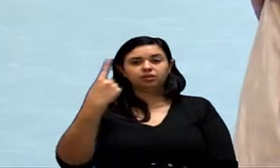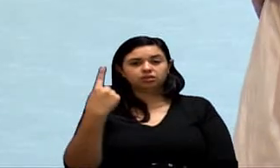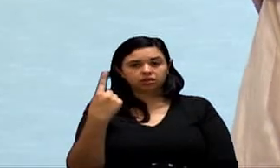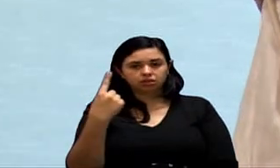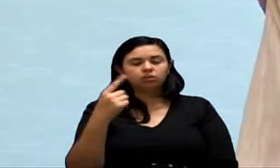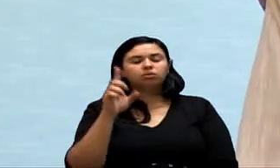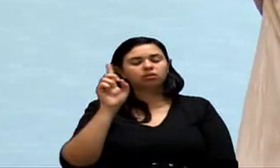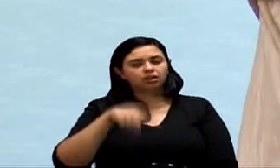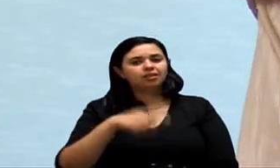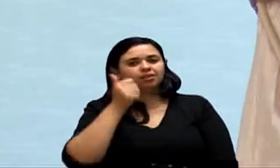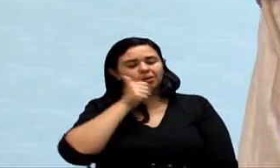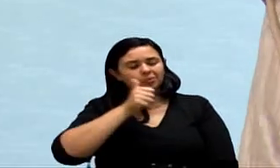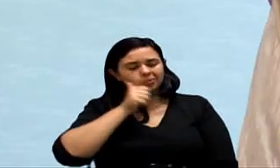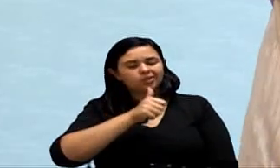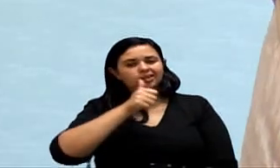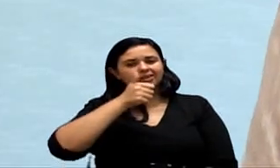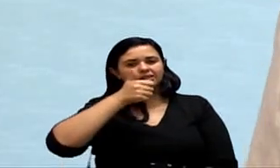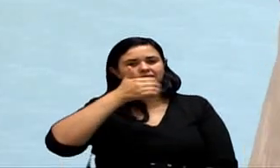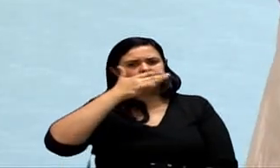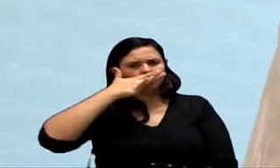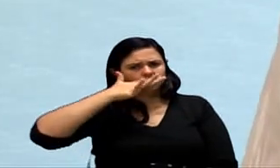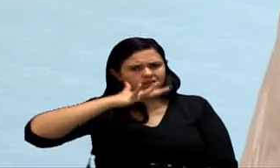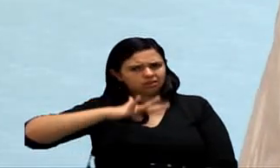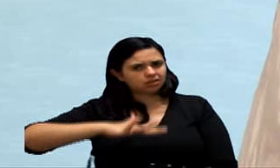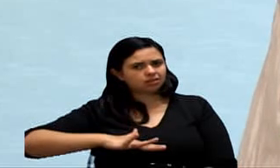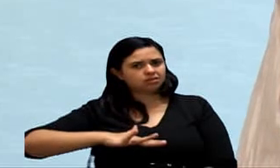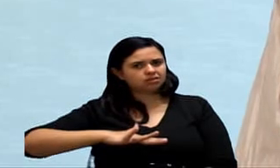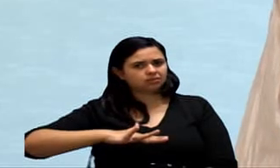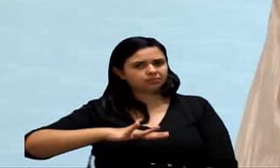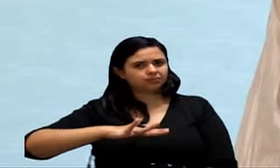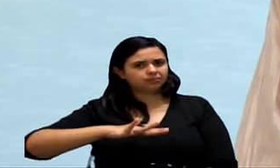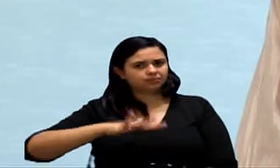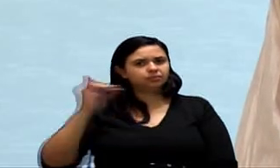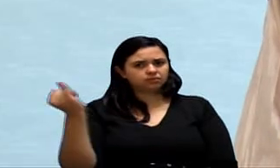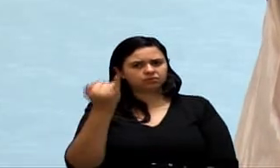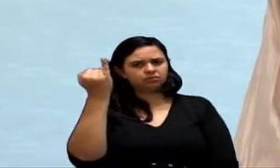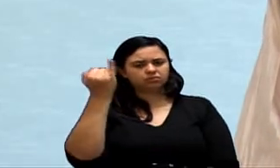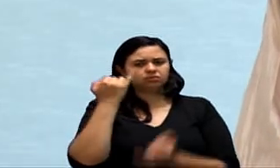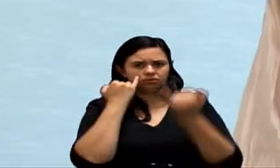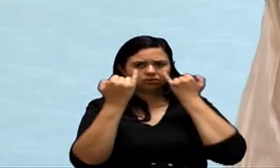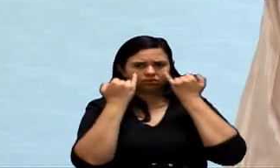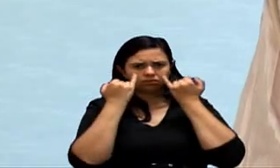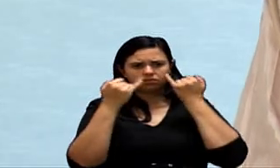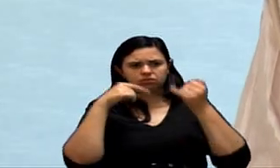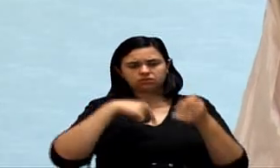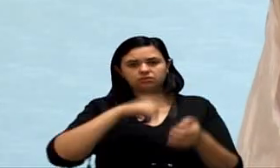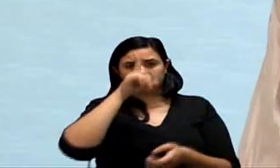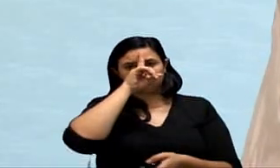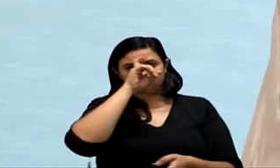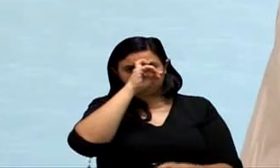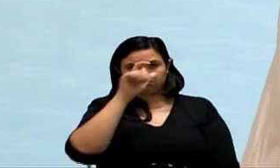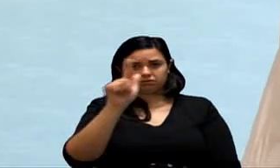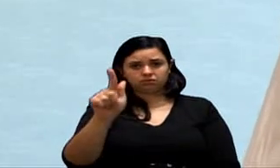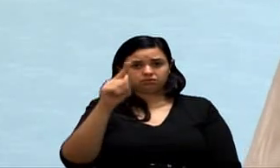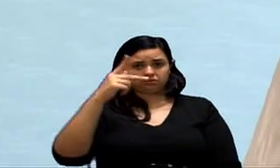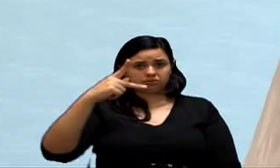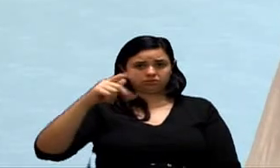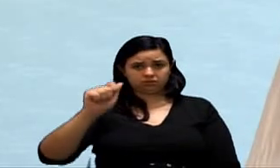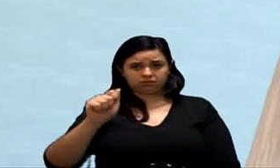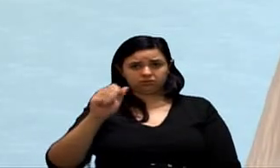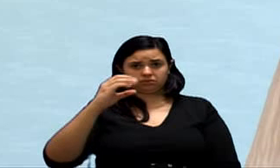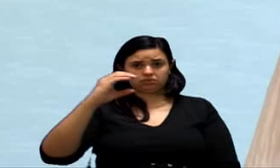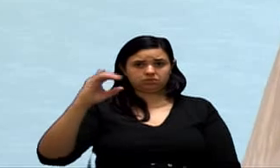pequenas, a idade. É importantíssimo esses dados que o GEPASSE nos passa aqui, porque aí dá para ter uma ideia de como